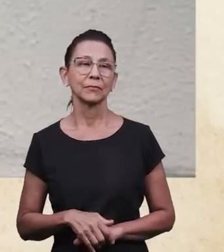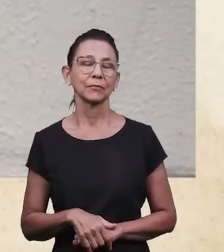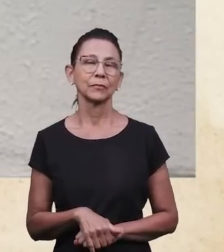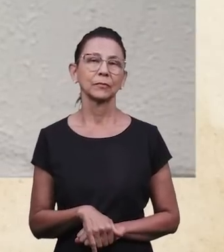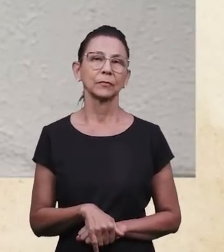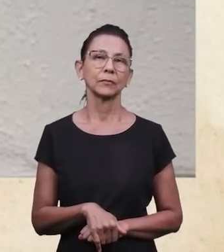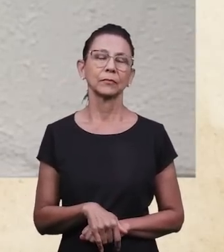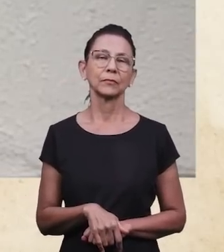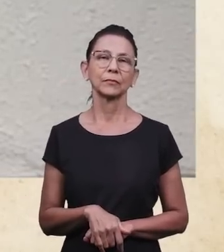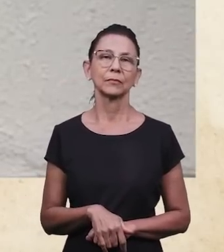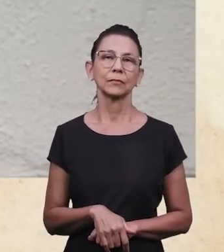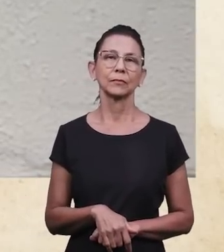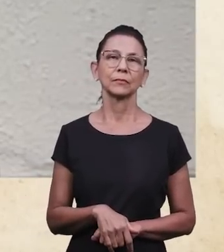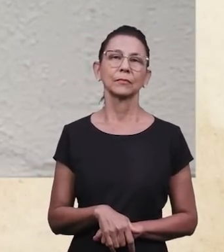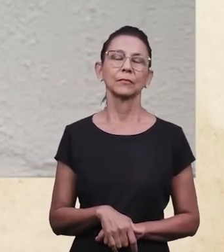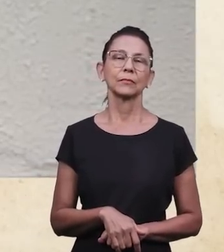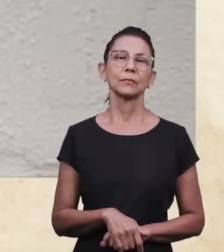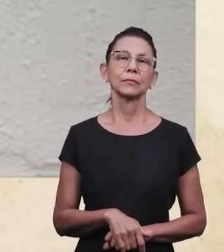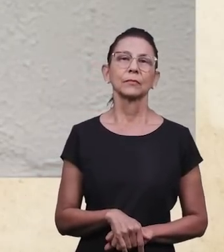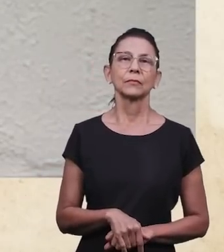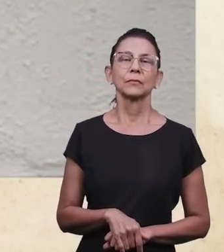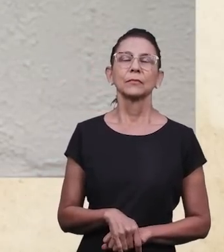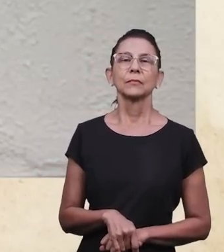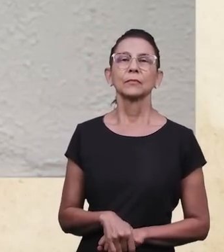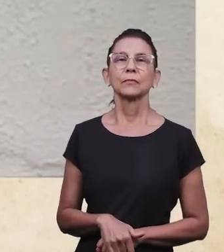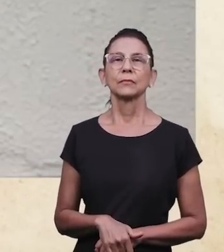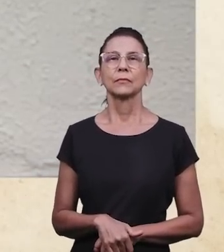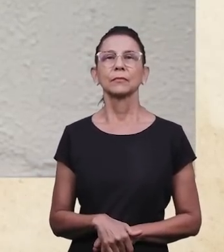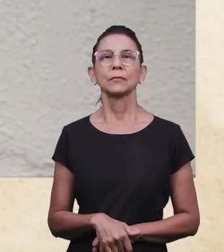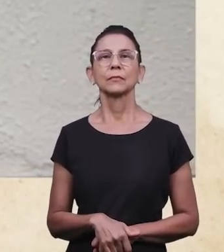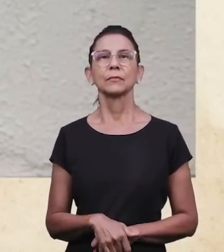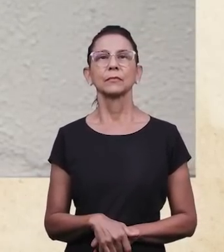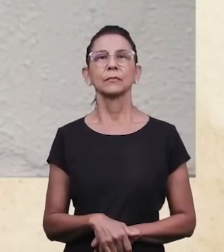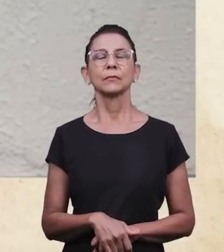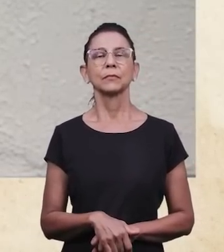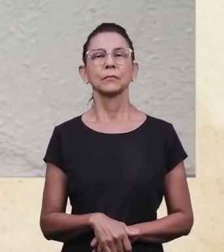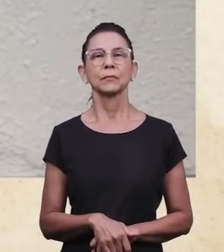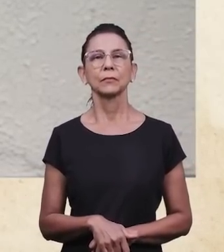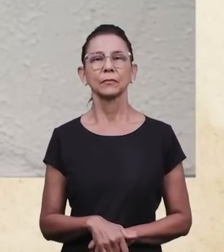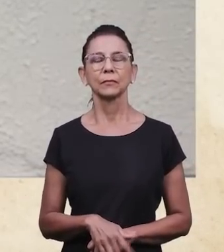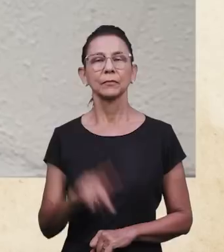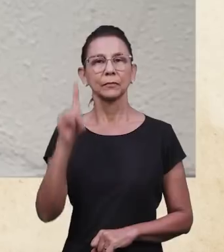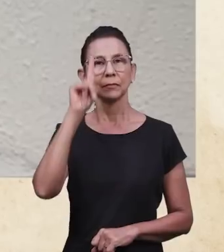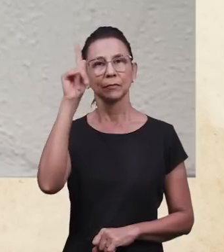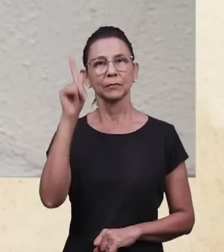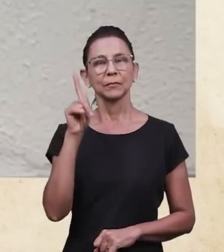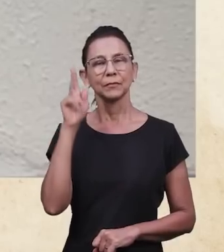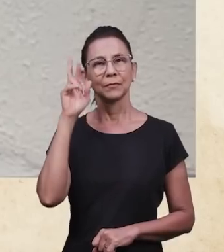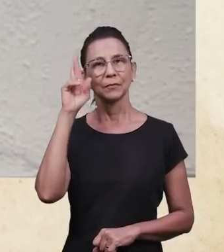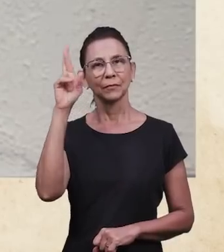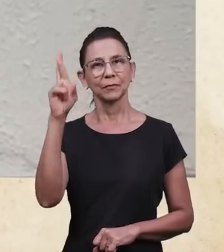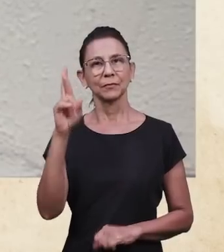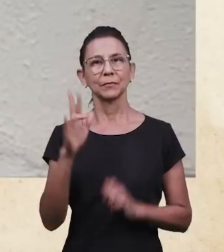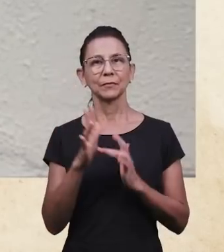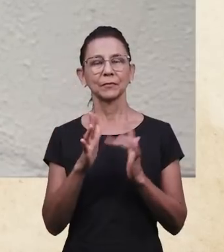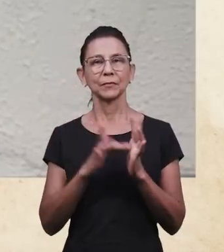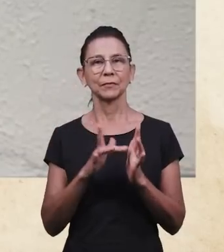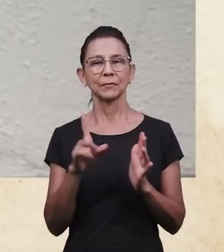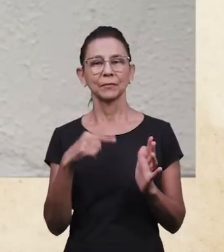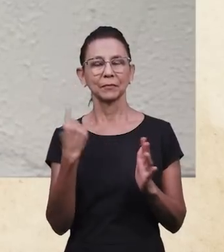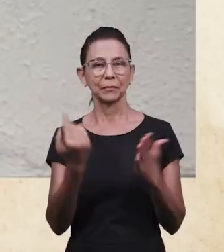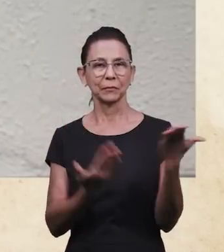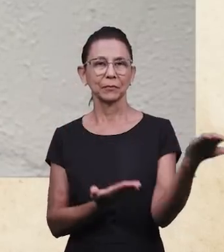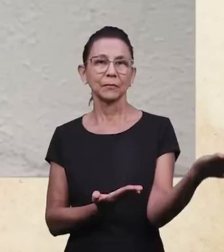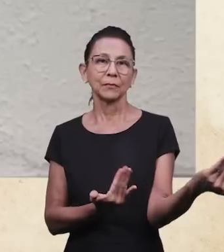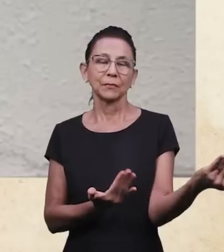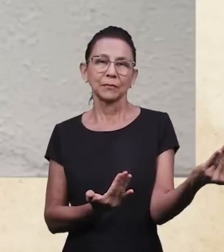do Senhor a todos os jovens. A palavra para esse momento, com